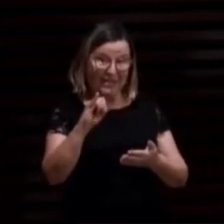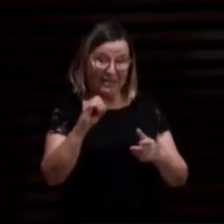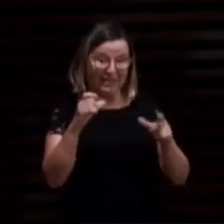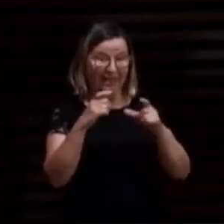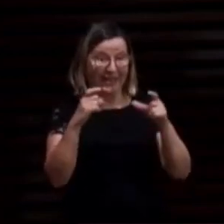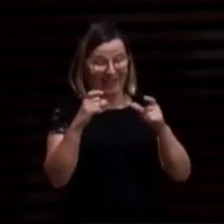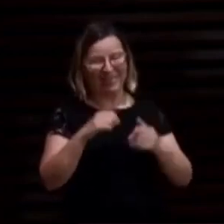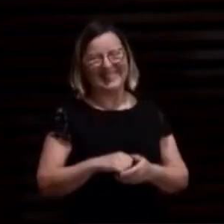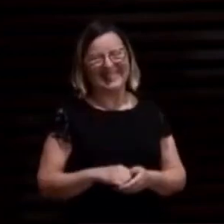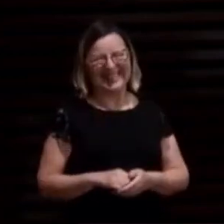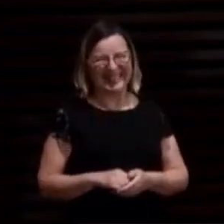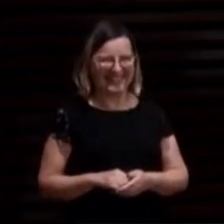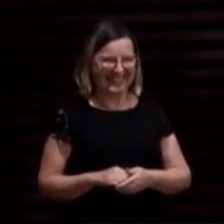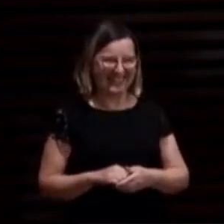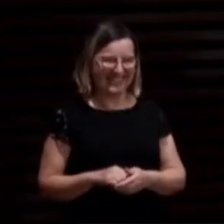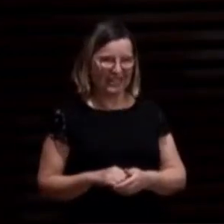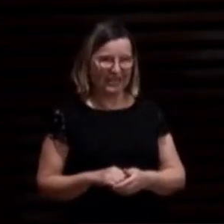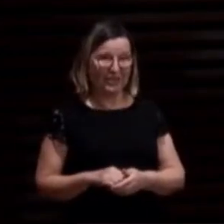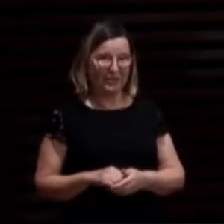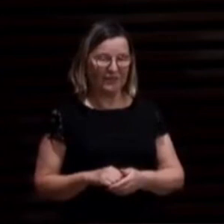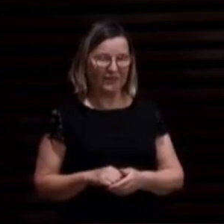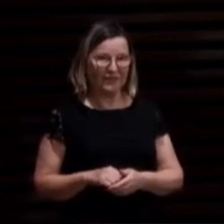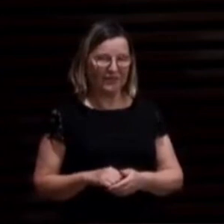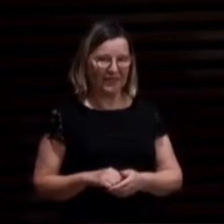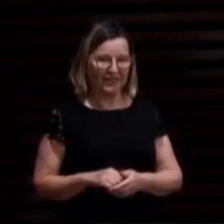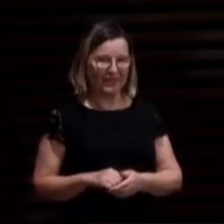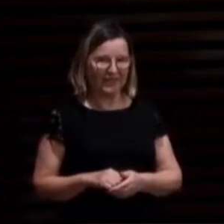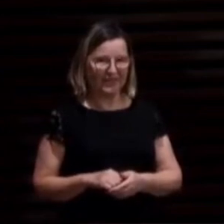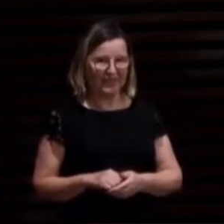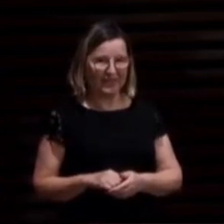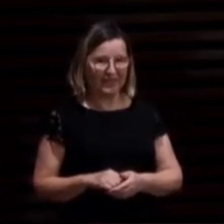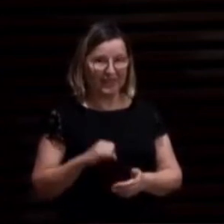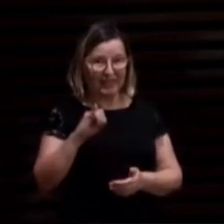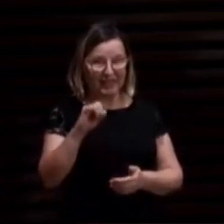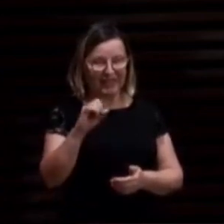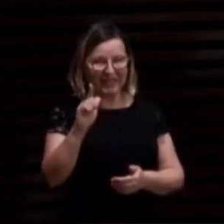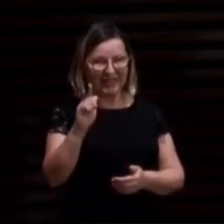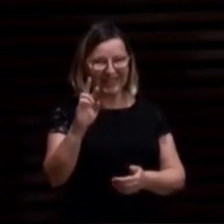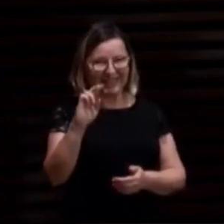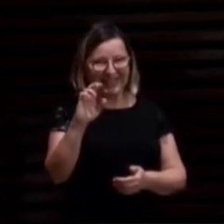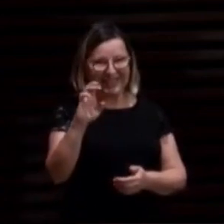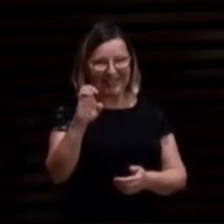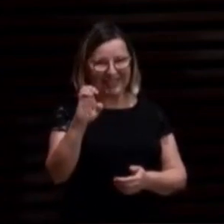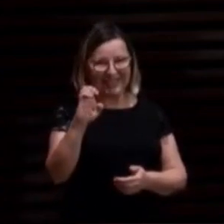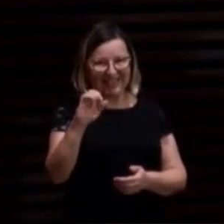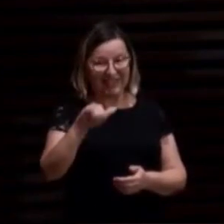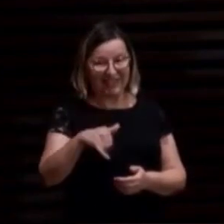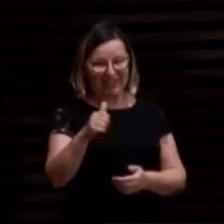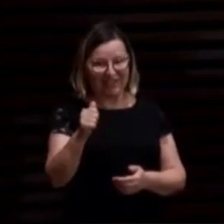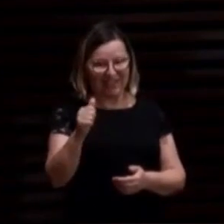E igrejas são as nossas. Mas a